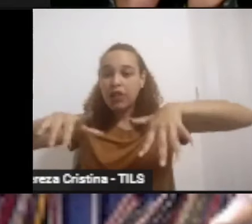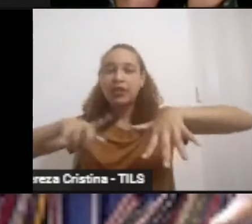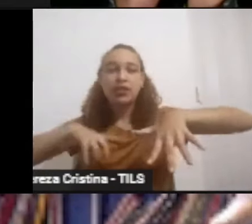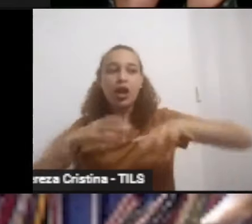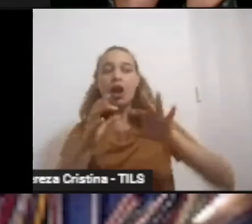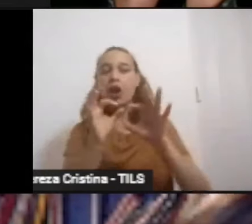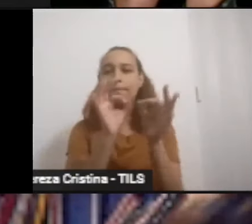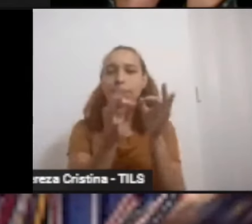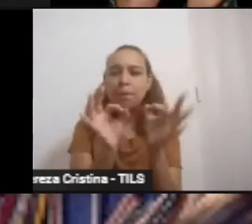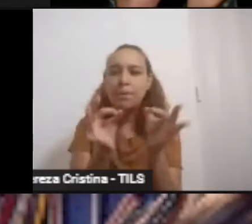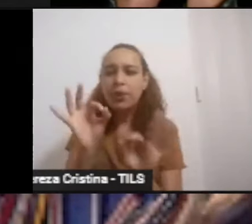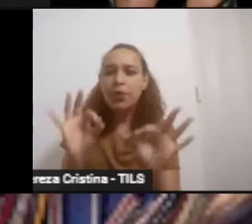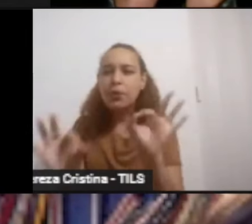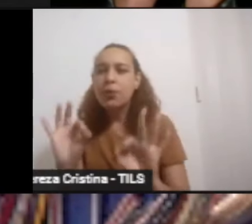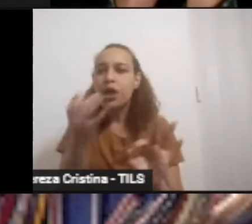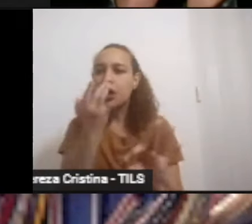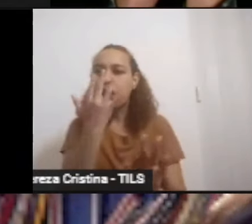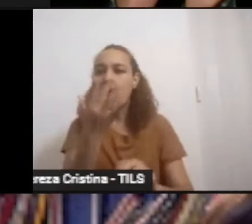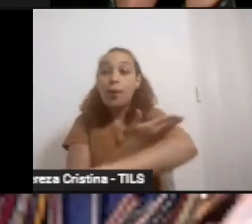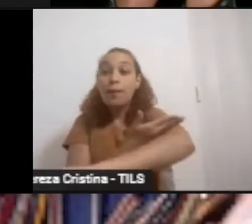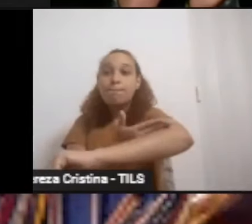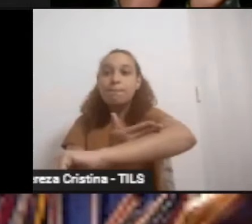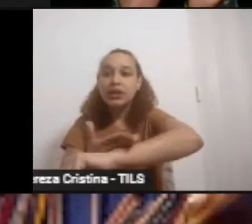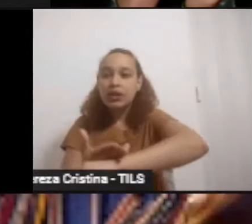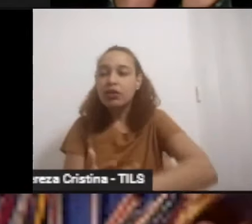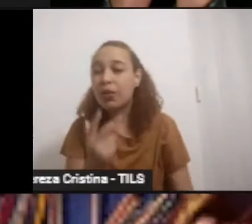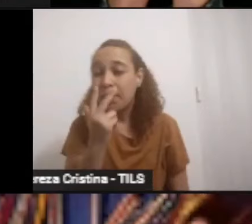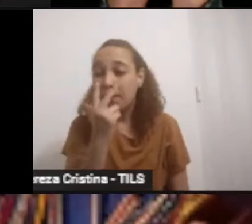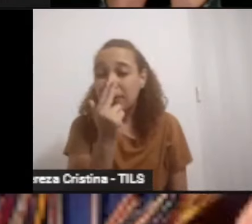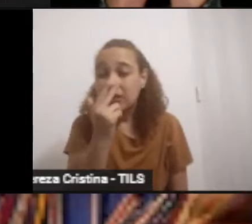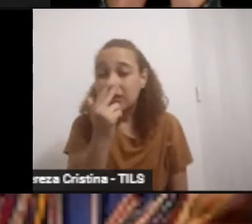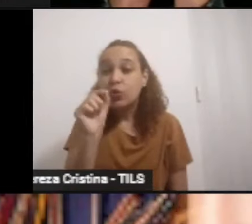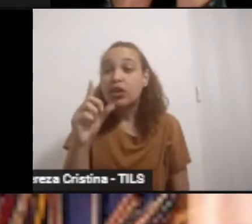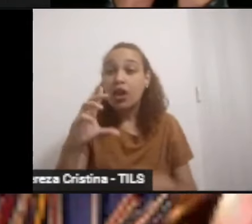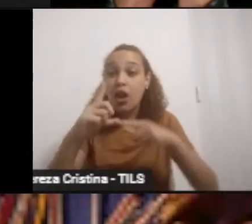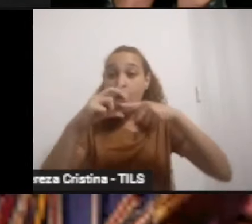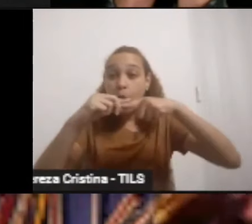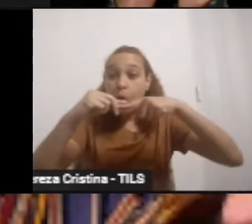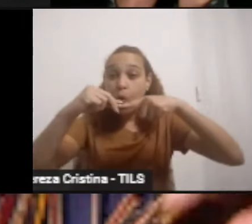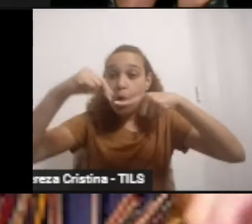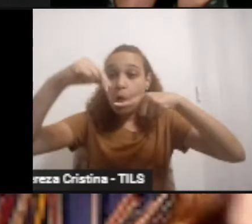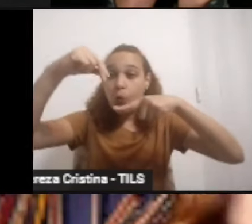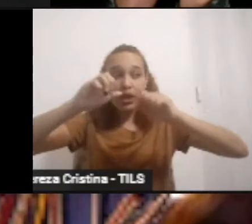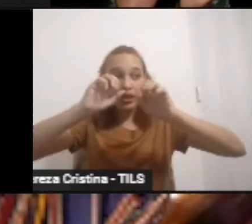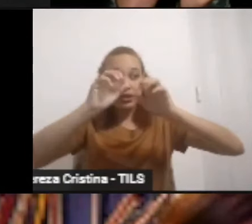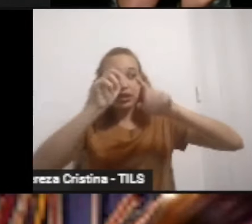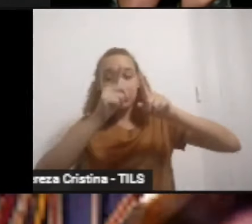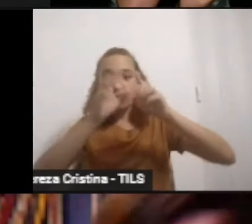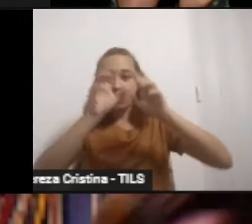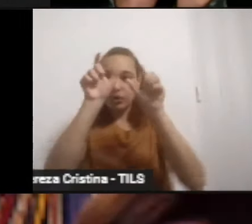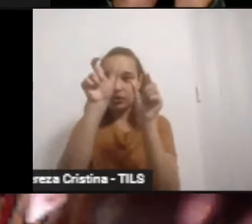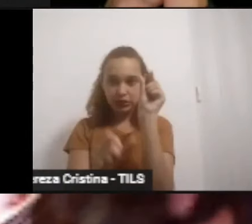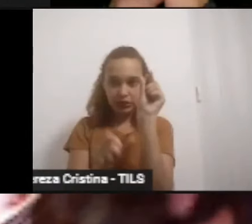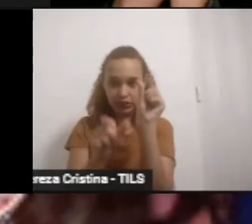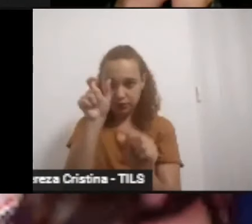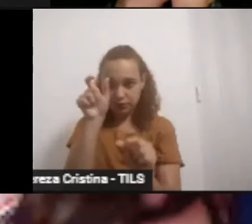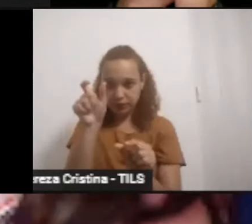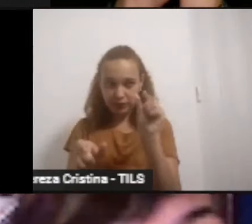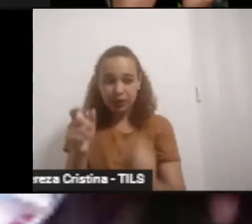brancas, como se fossem unhas em cada ondinha. E vem umas linhas fazendo o movimento da cortina, que parecem dedos,